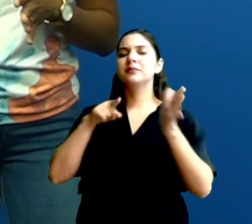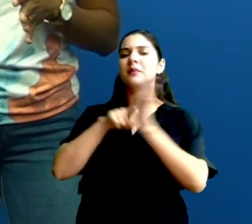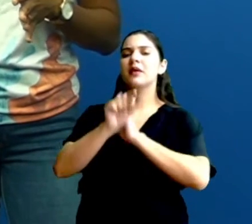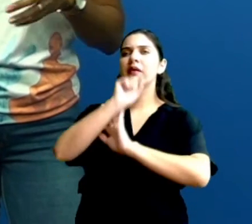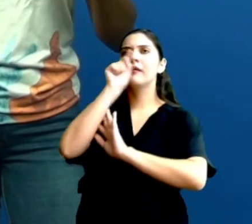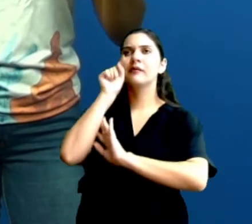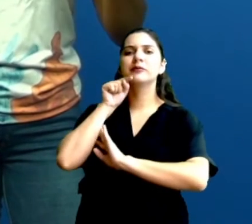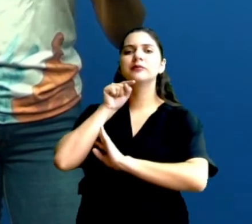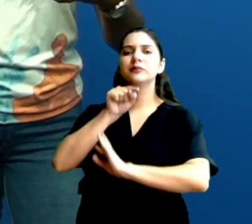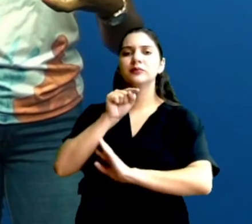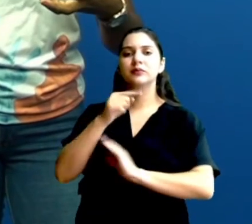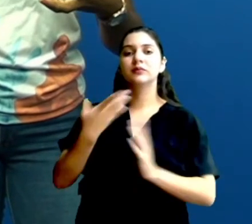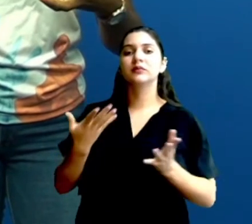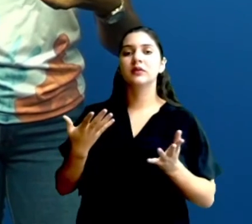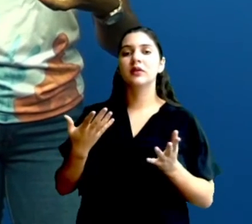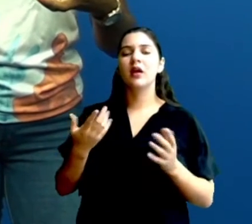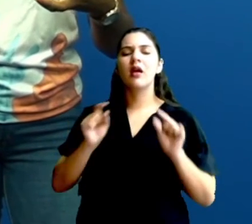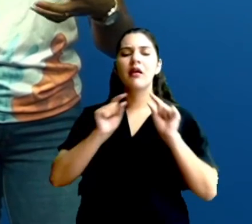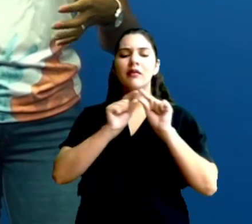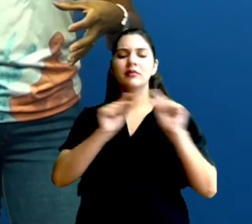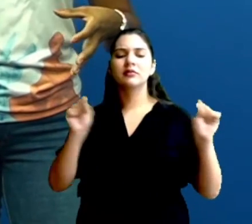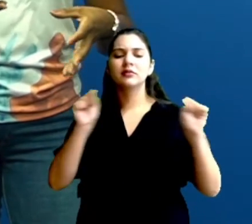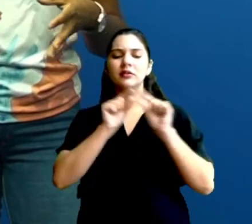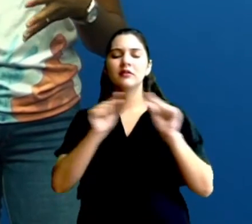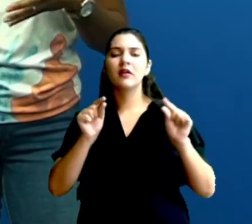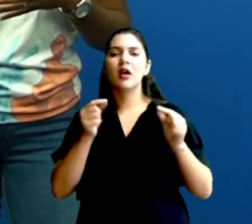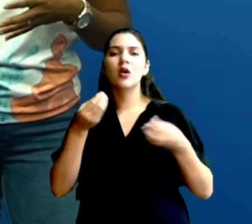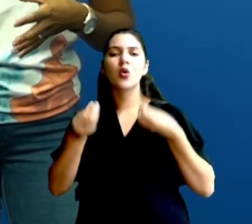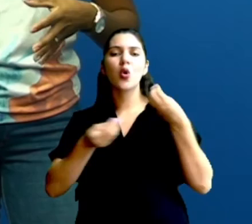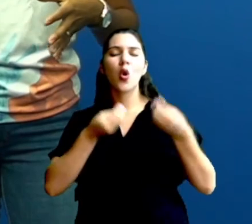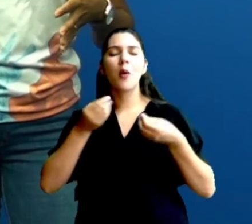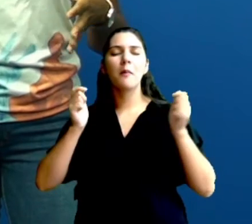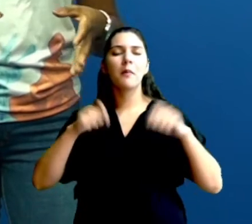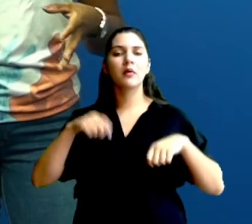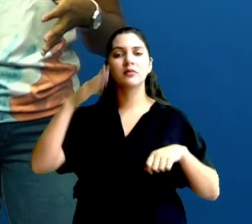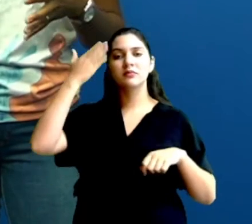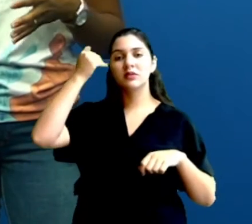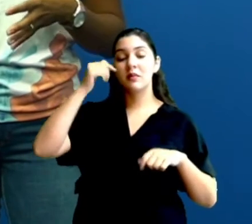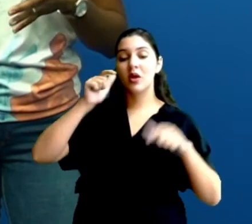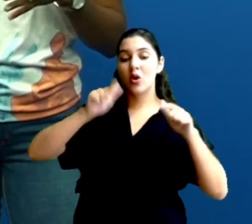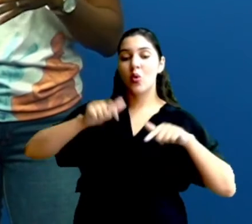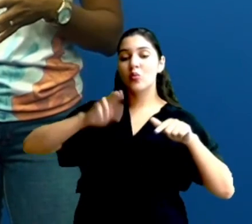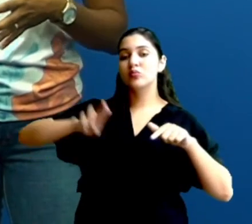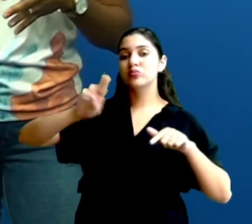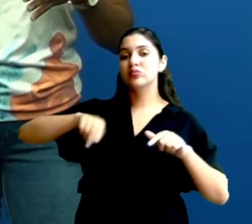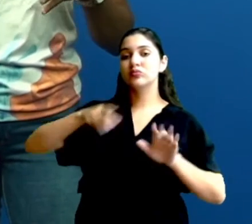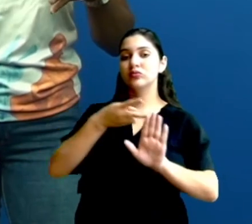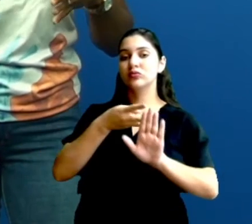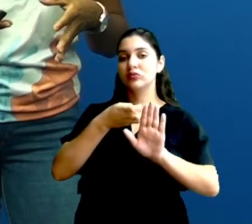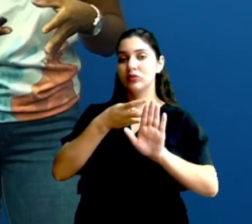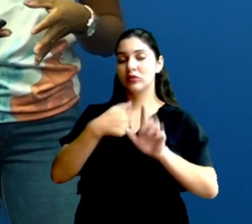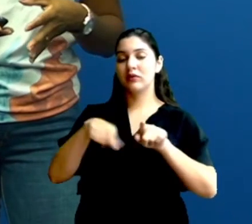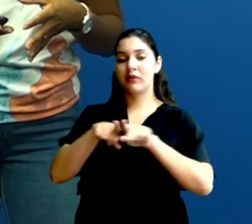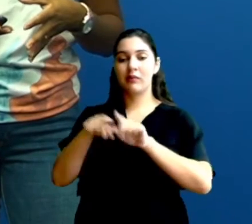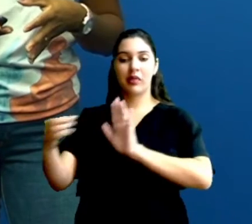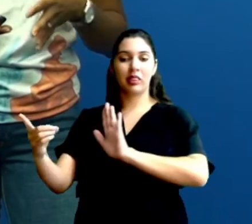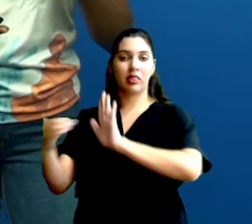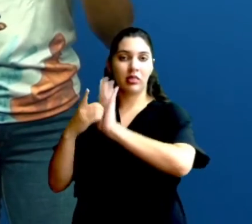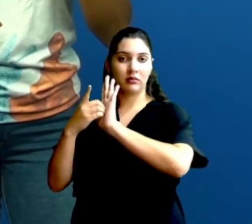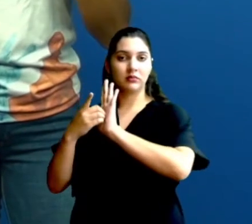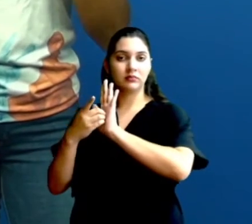pergunta, e nas frases? Como é que a gente pode saber onde está esse uso de conotação e de